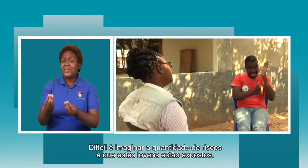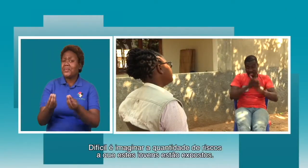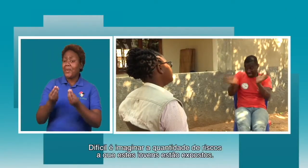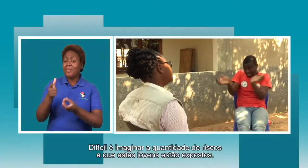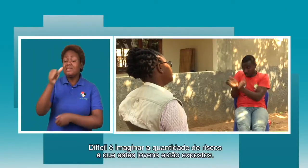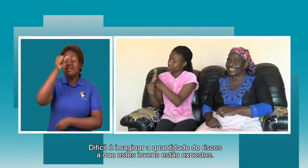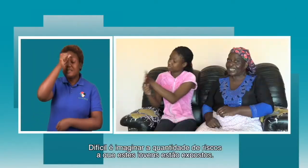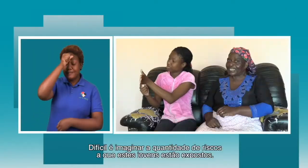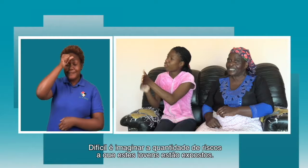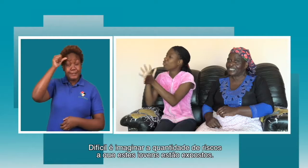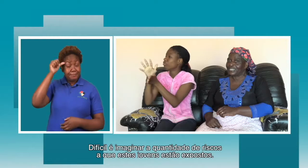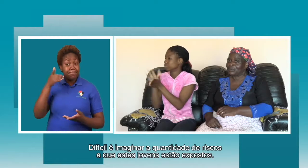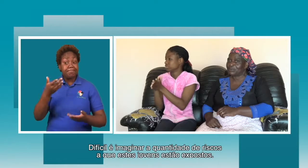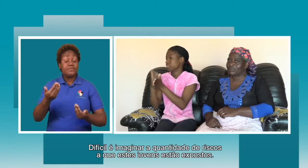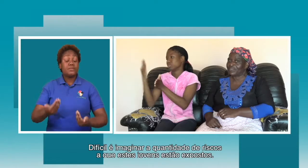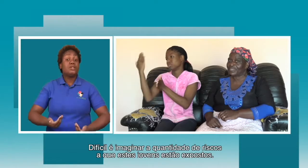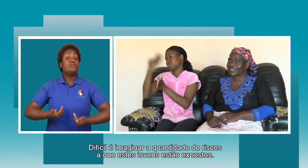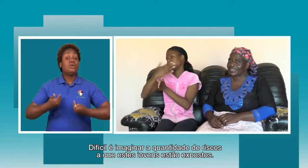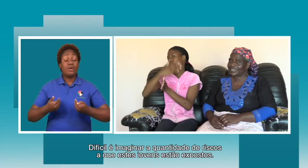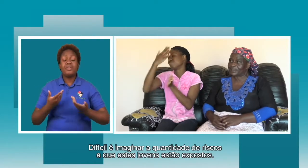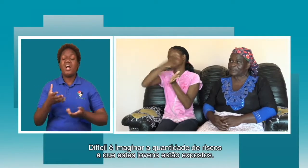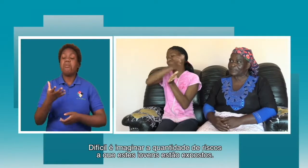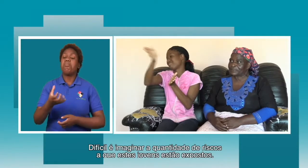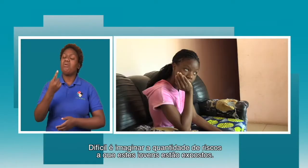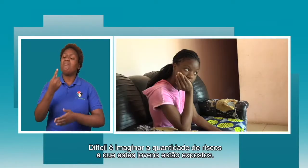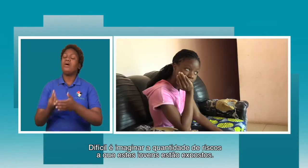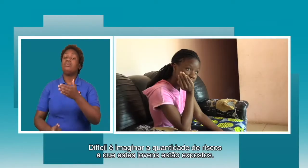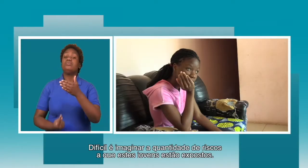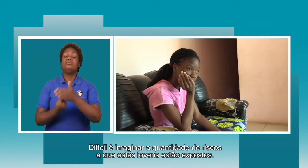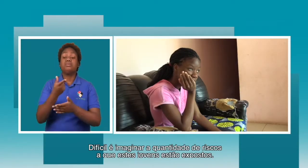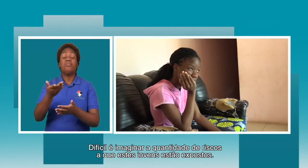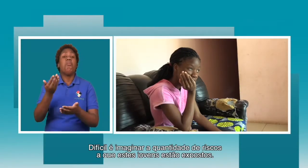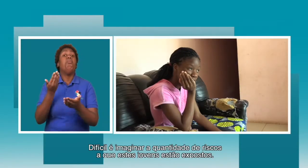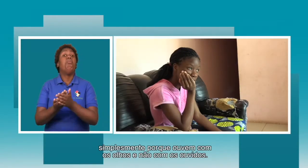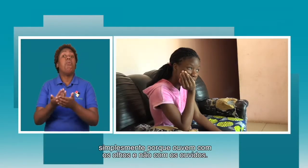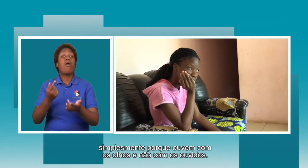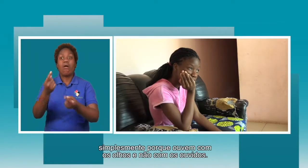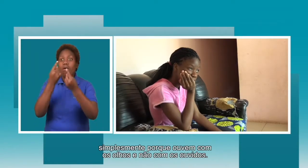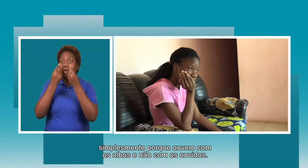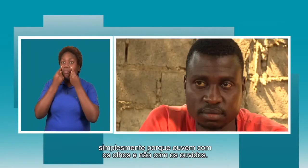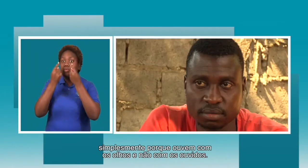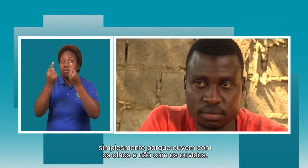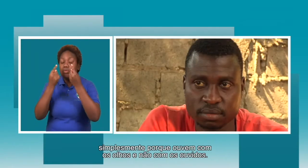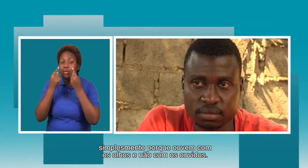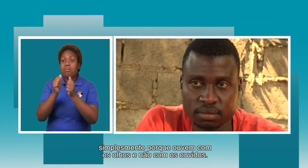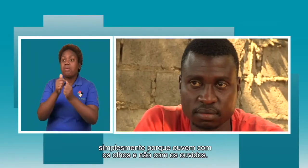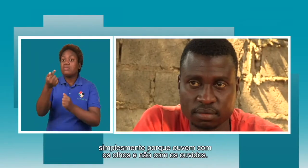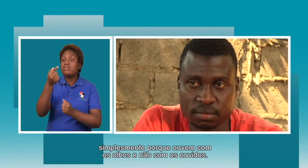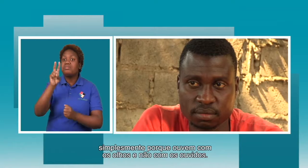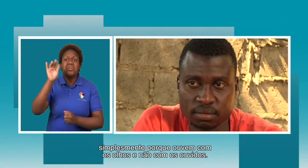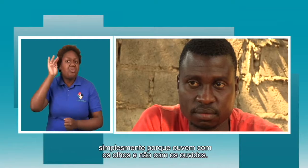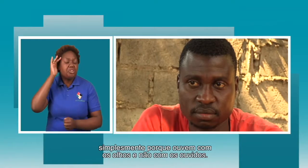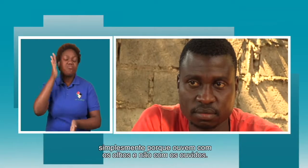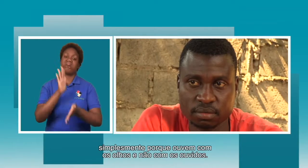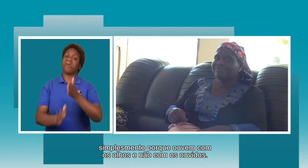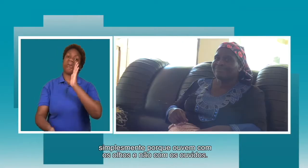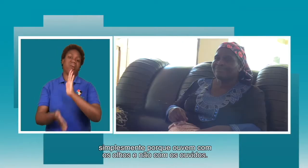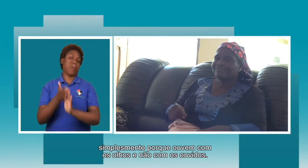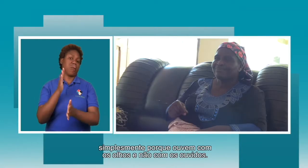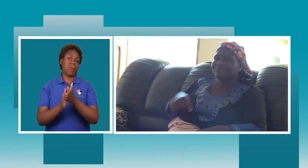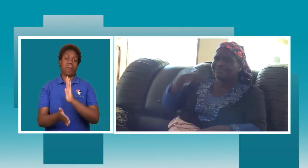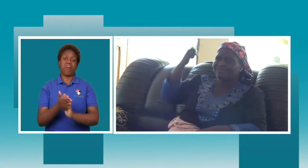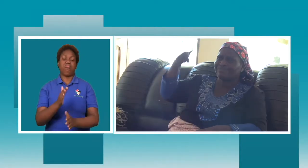imaginar a quantidade de riscos a que estes jovens estão expostos simplesmente porque ouvem com os olhos e não